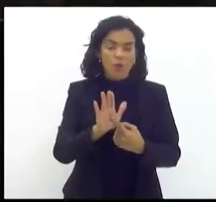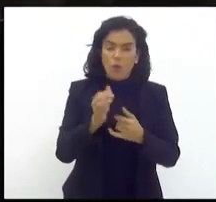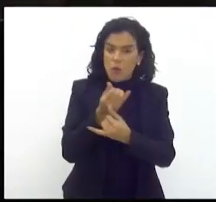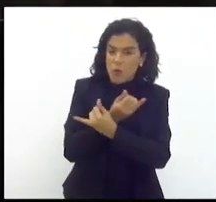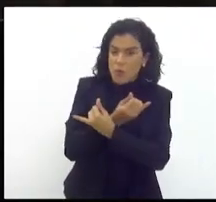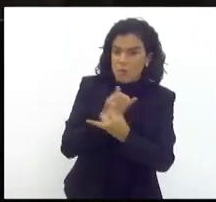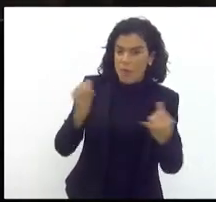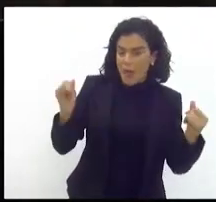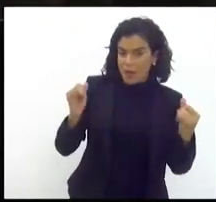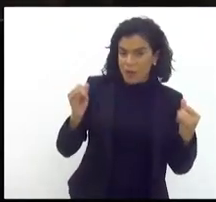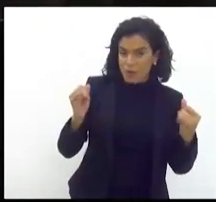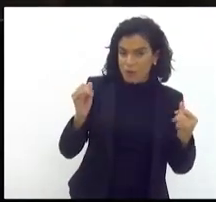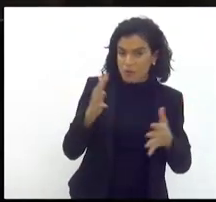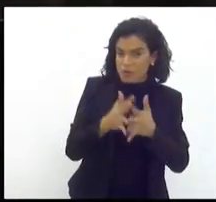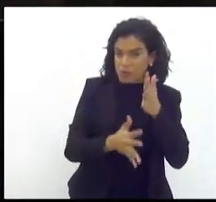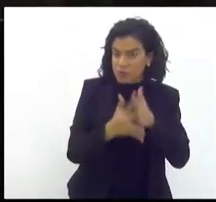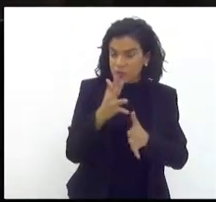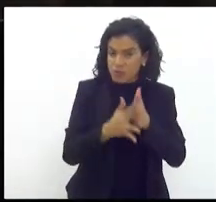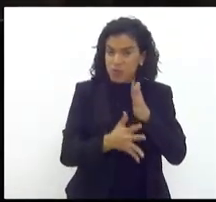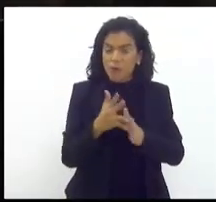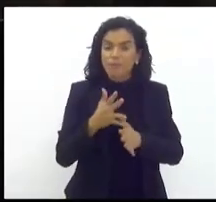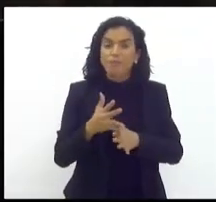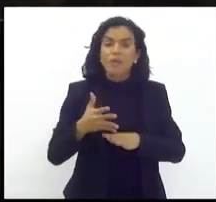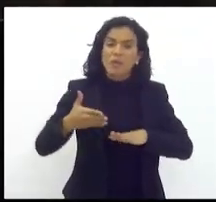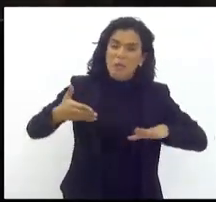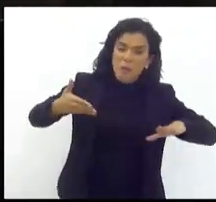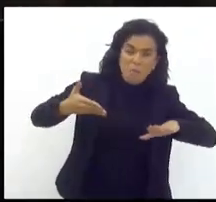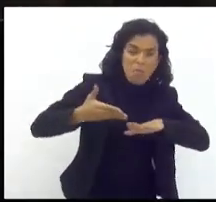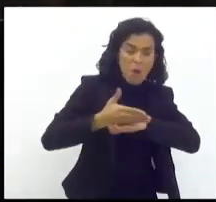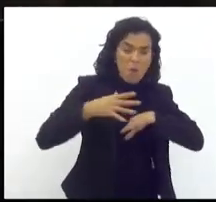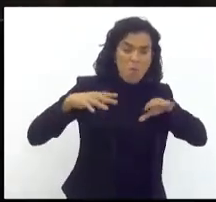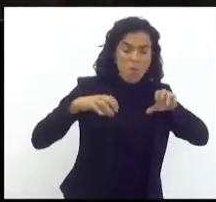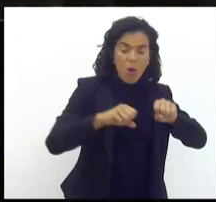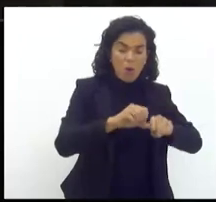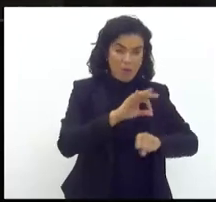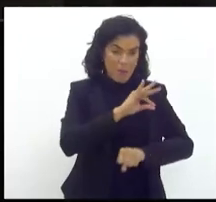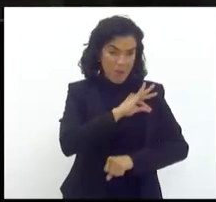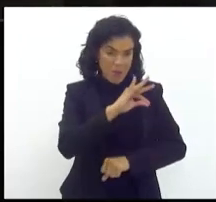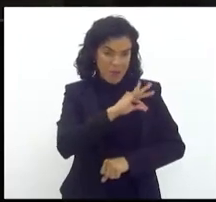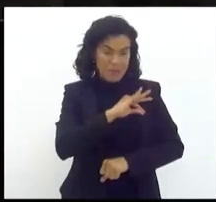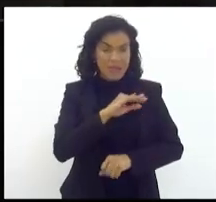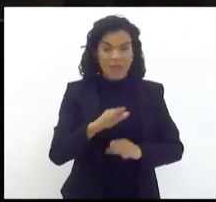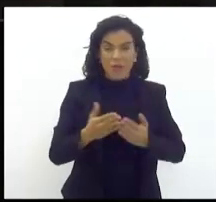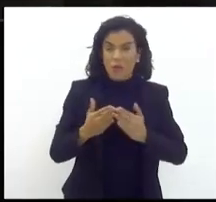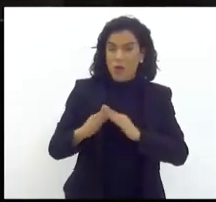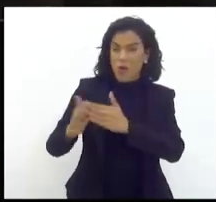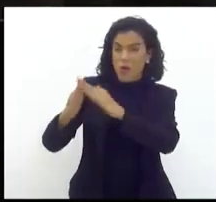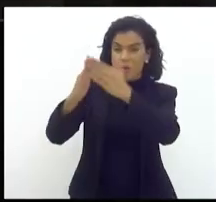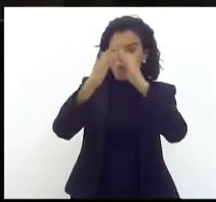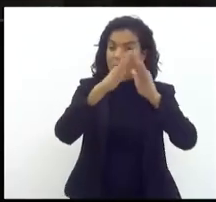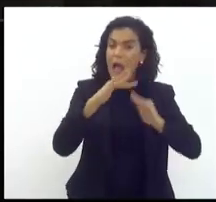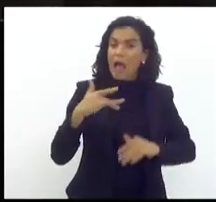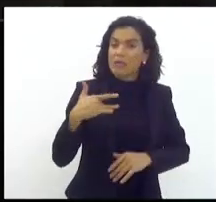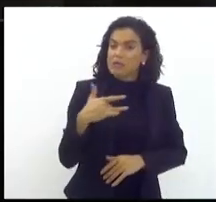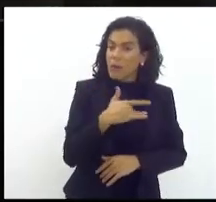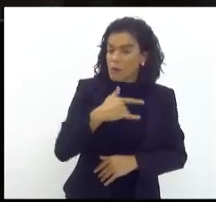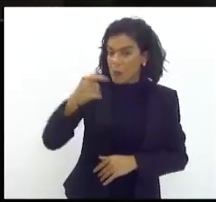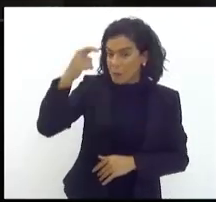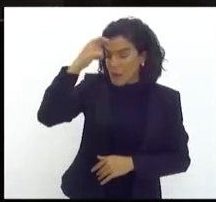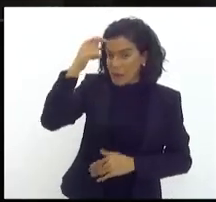impactos de operações como essa deixa a saúde mental fragilizada inclusive